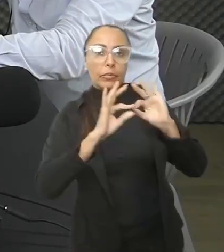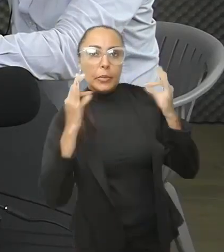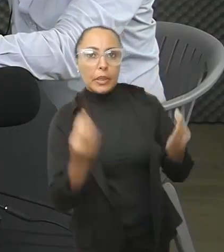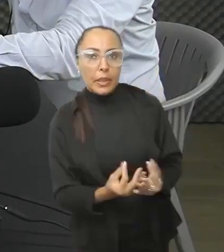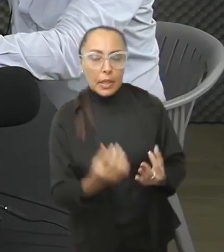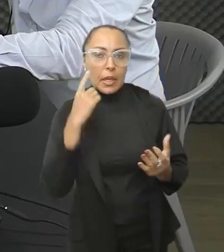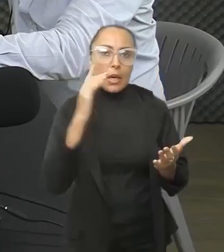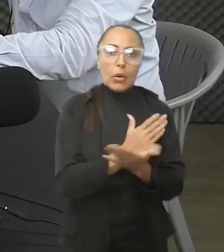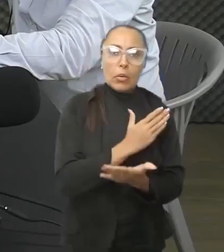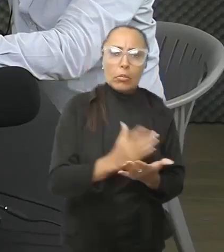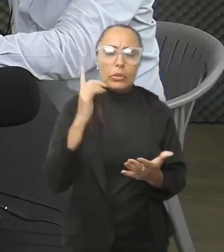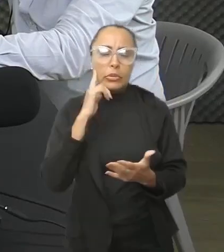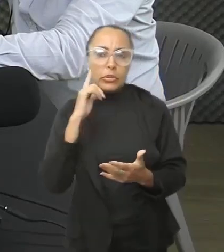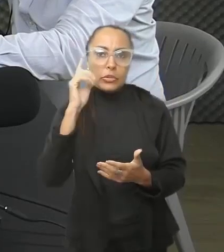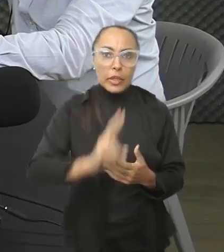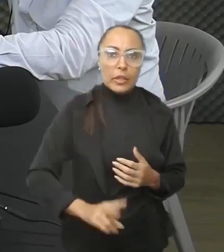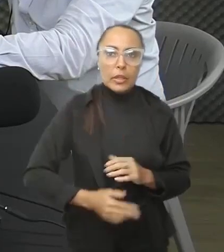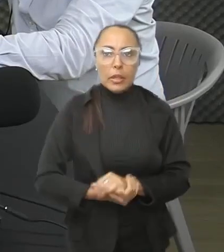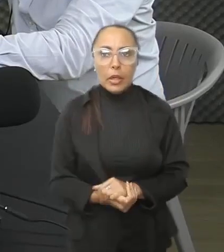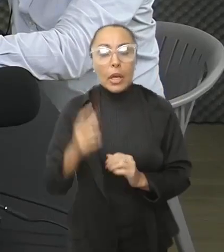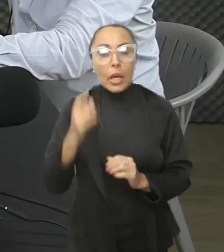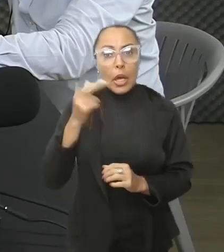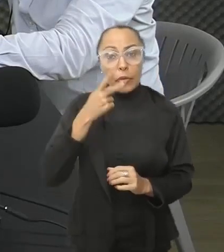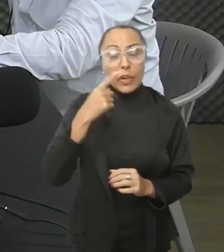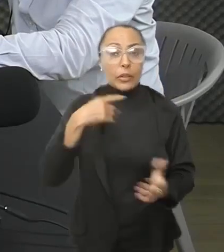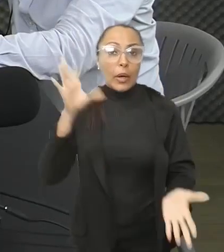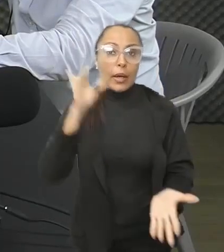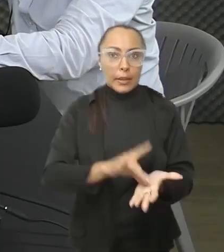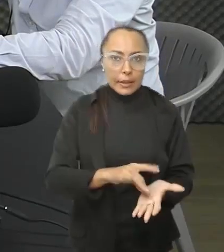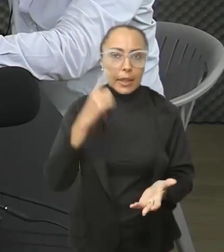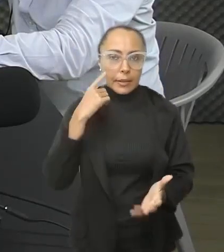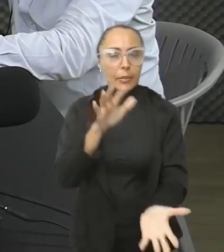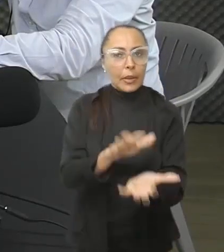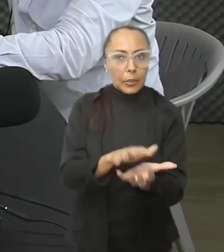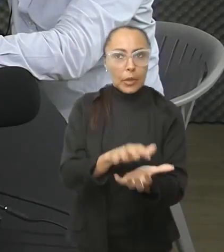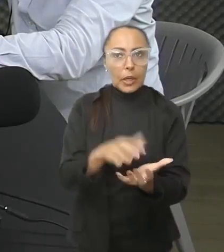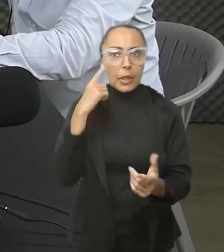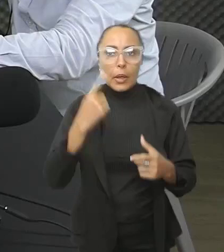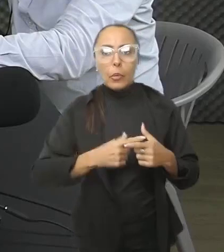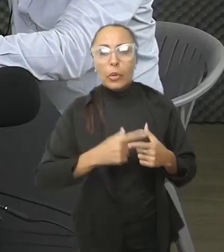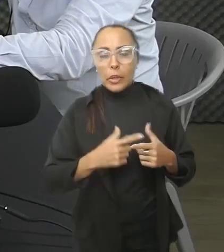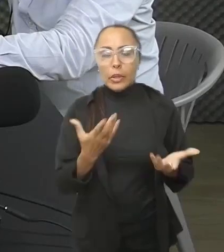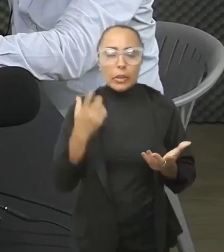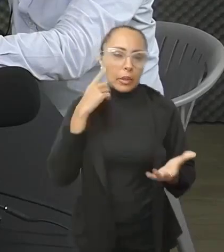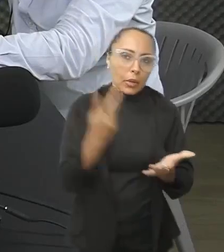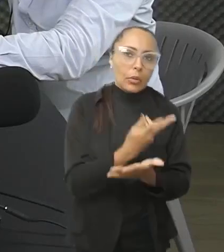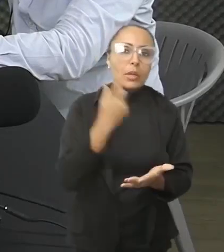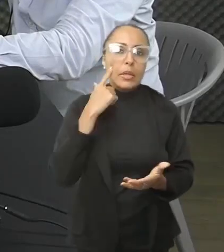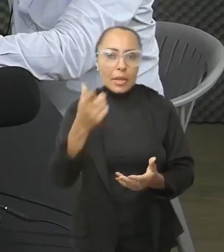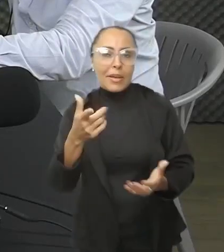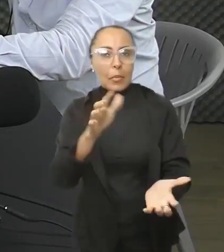muitas vezes... Eu vou falar sobre uma realidade pernambucana e o porquê que essa realidade